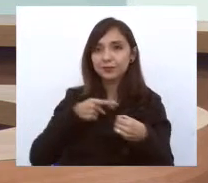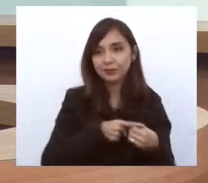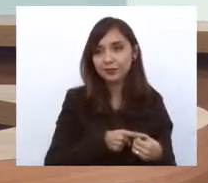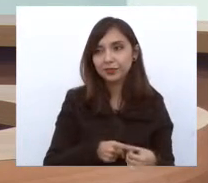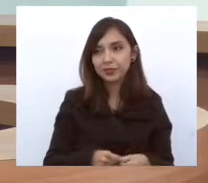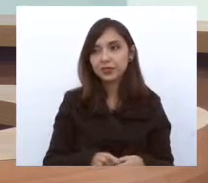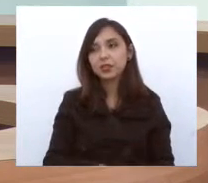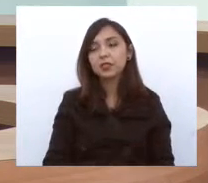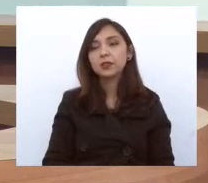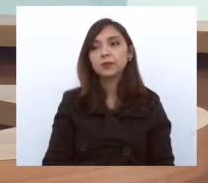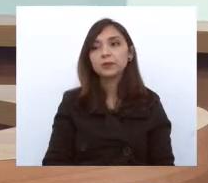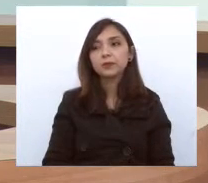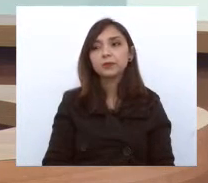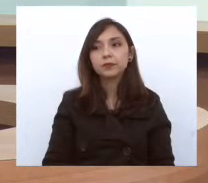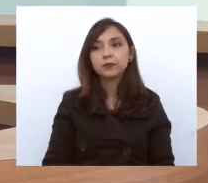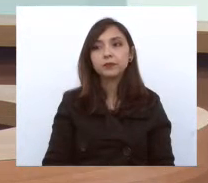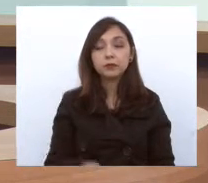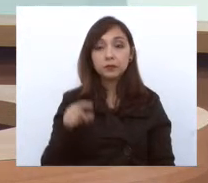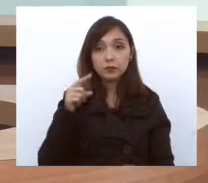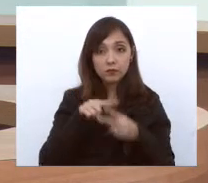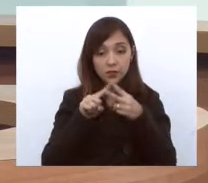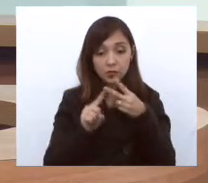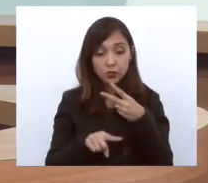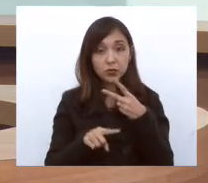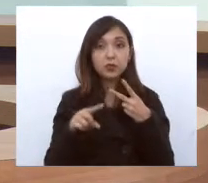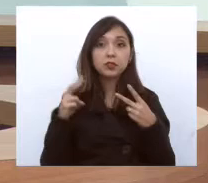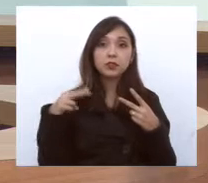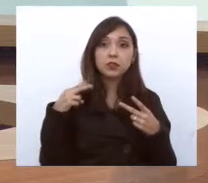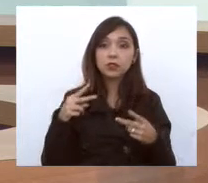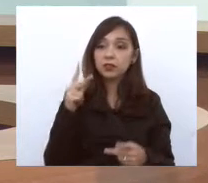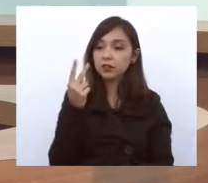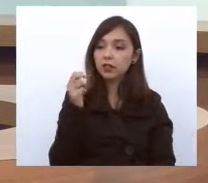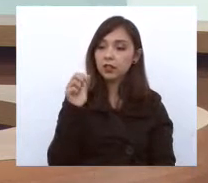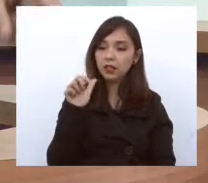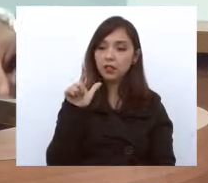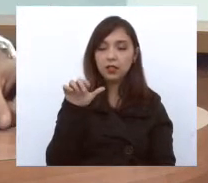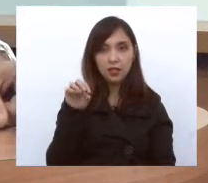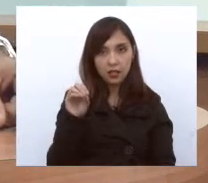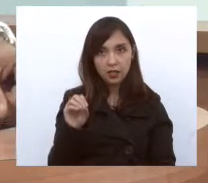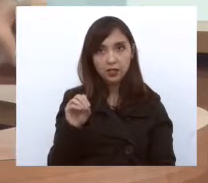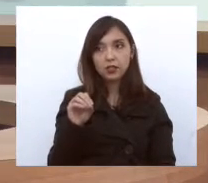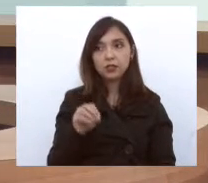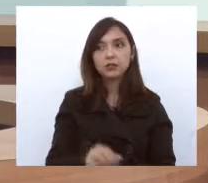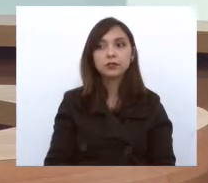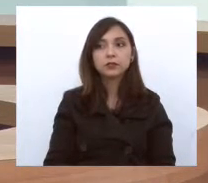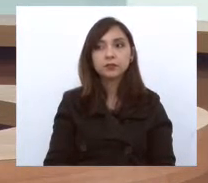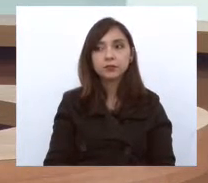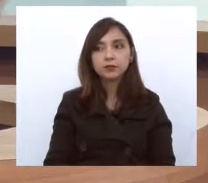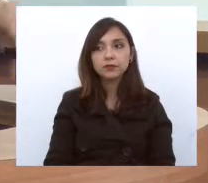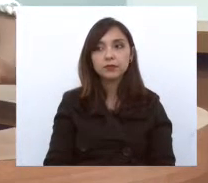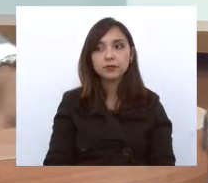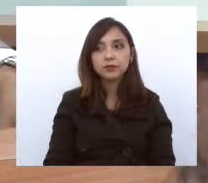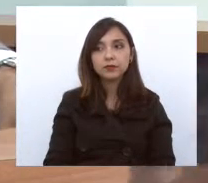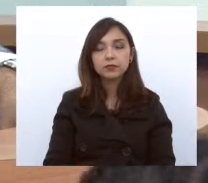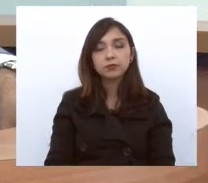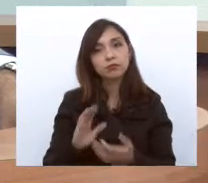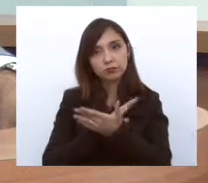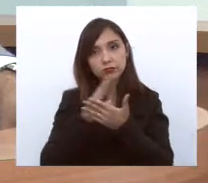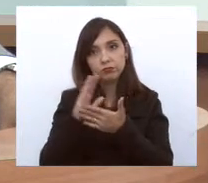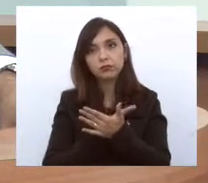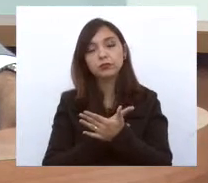foi esses dois requerimentos que o vereador Heleno acabou de fazer, com relação aos maiores devedores e os maiores